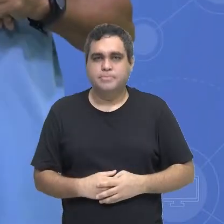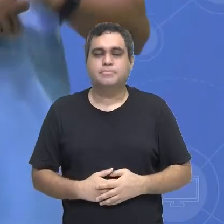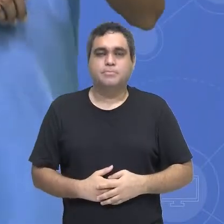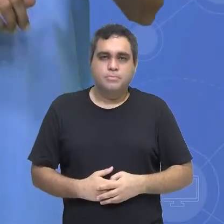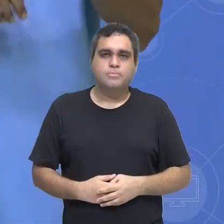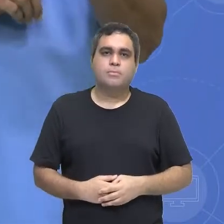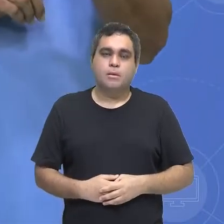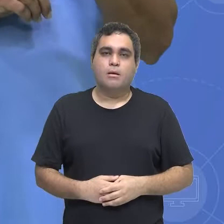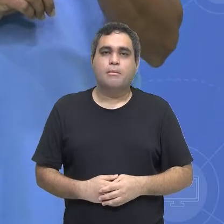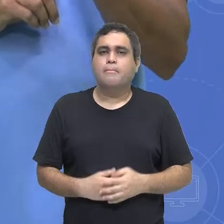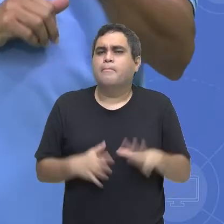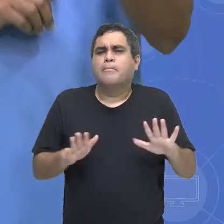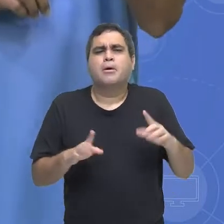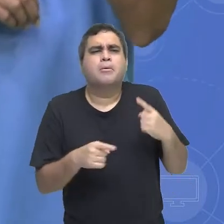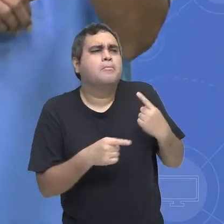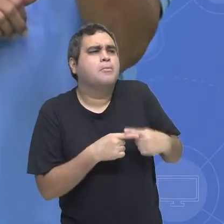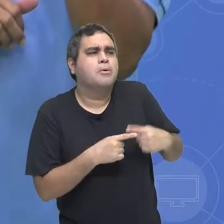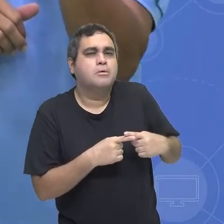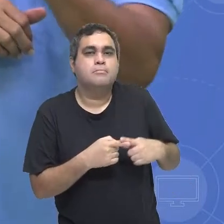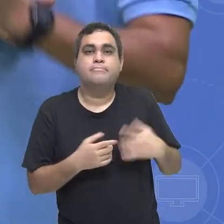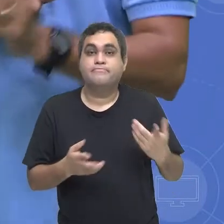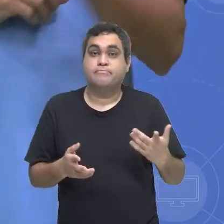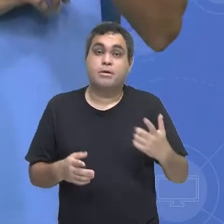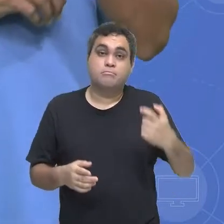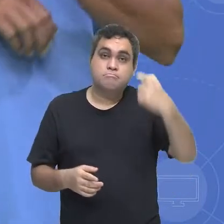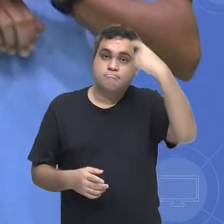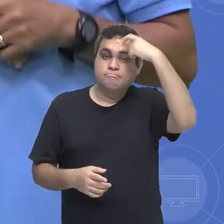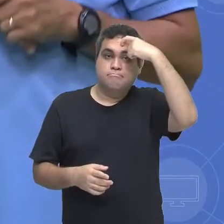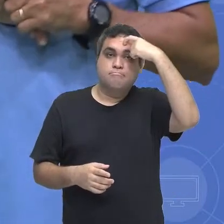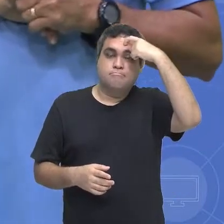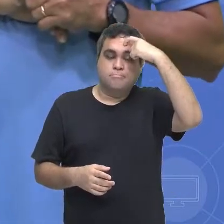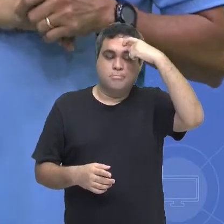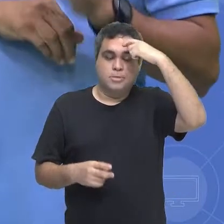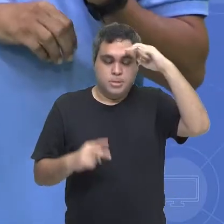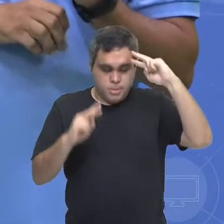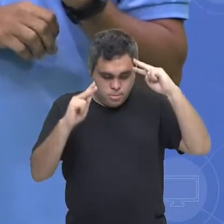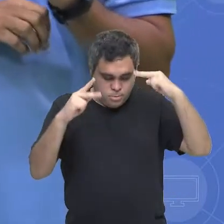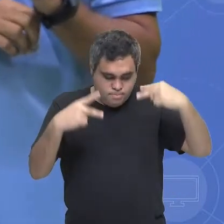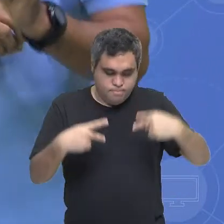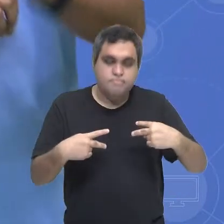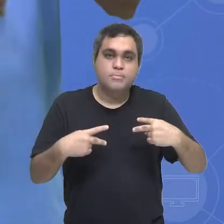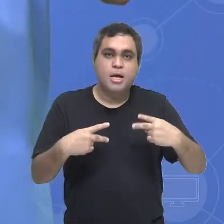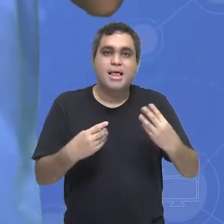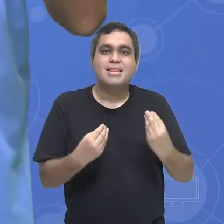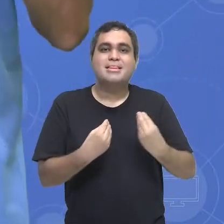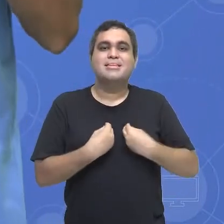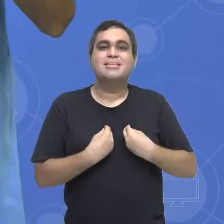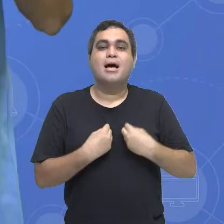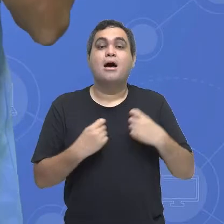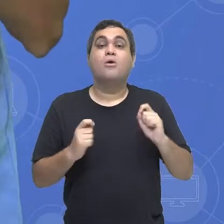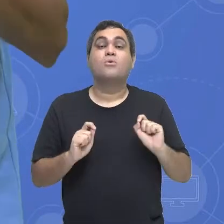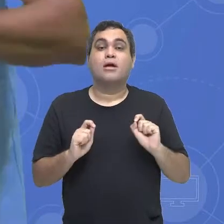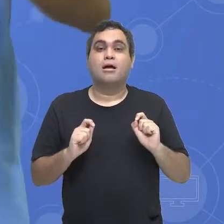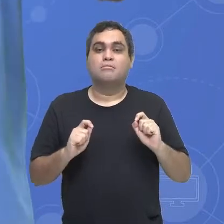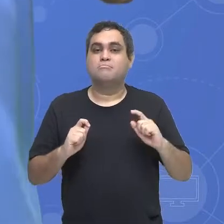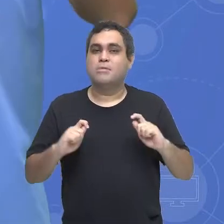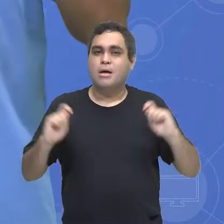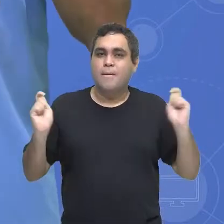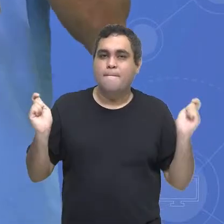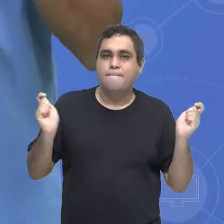muito importante. Por quê, professor? Porque ela confere ao ser humano, vejam aí, olha o quê? A capacidade